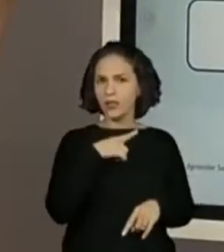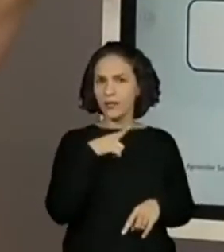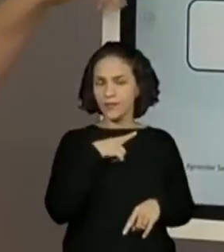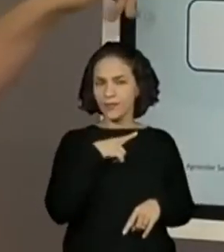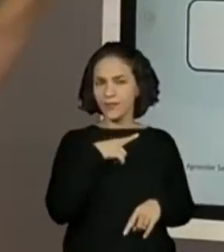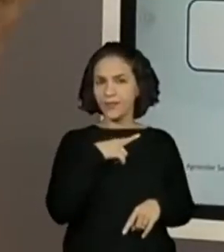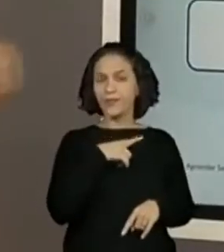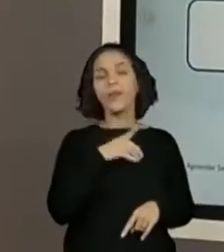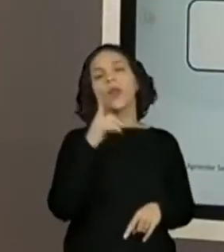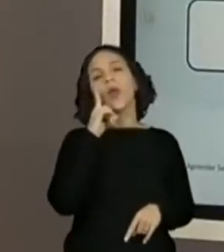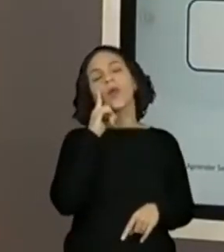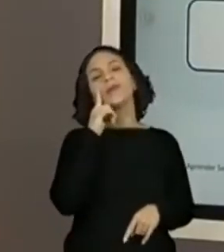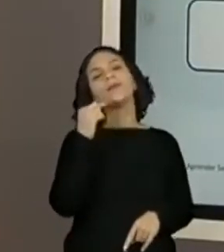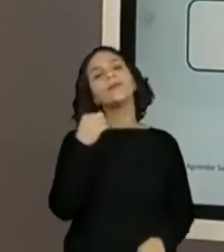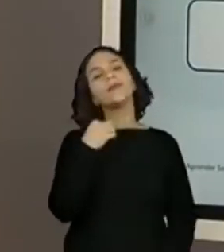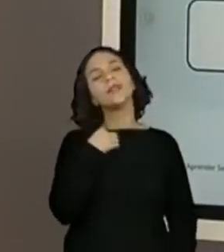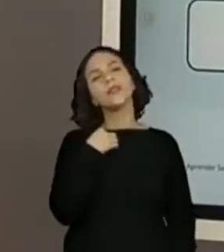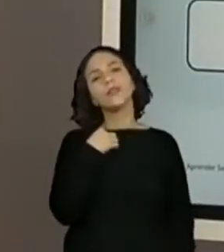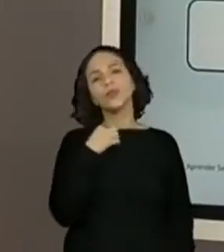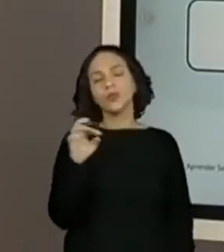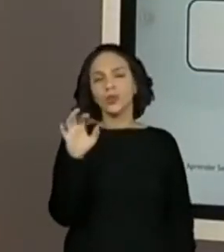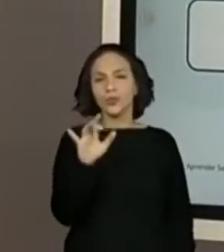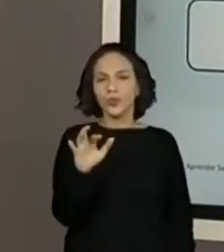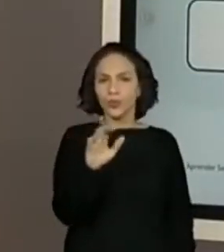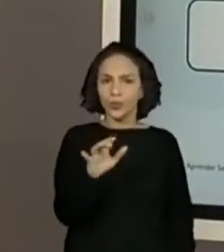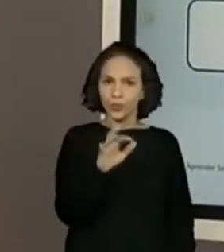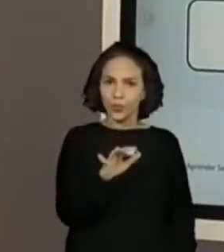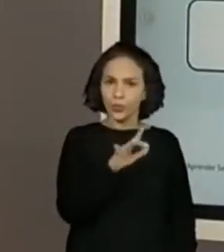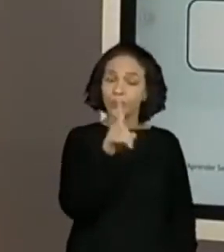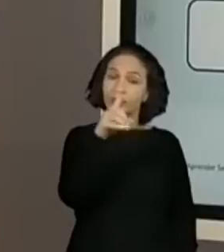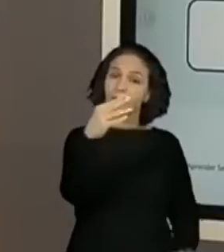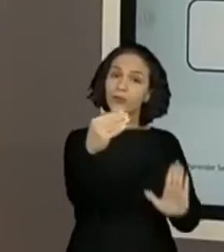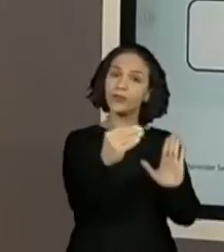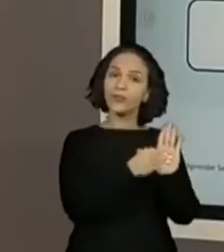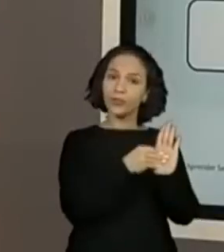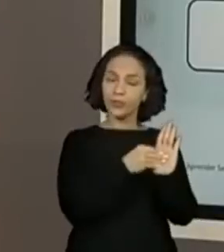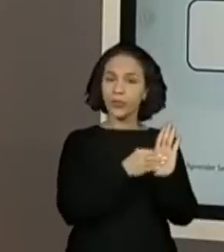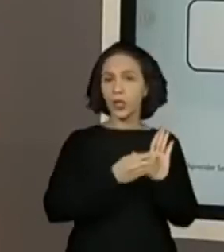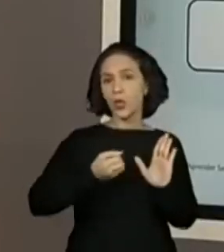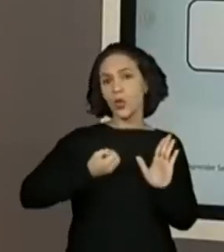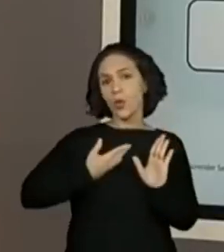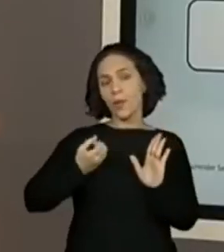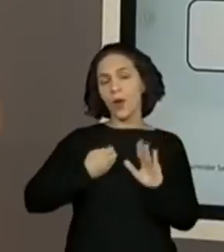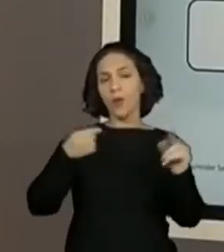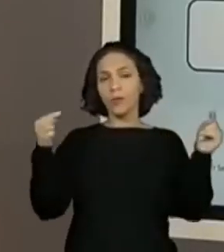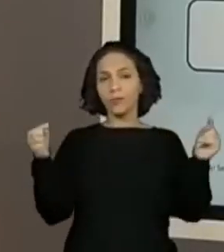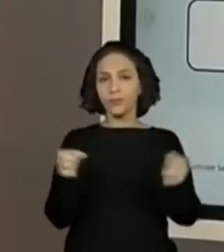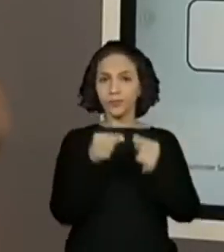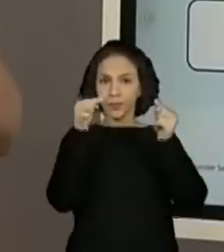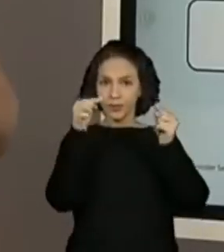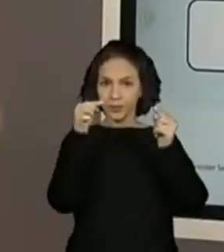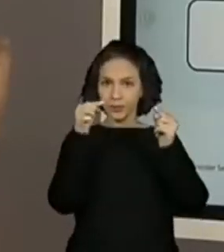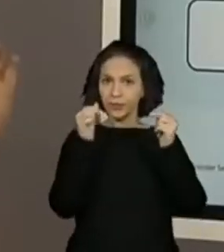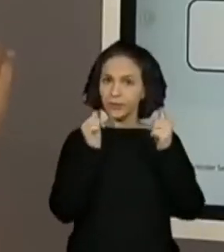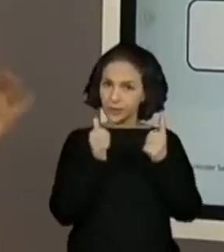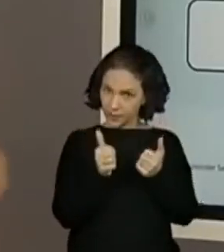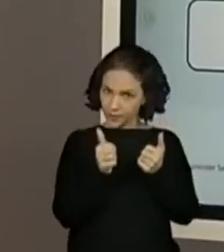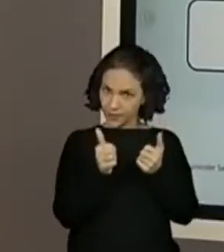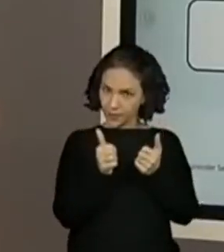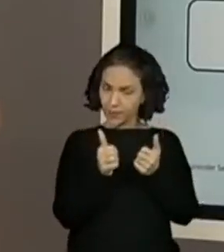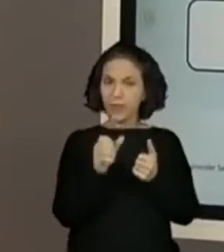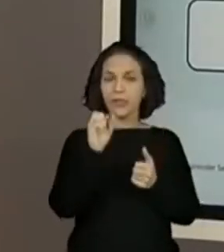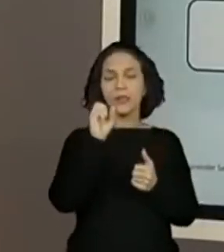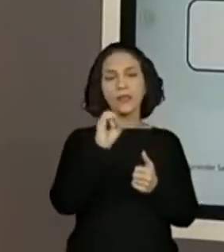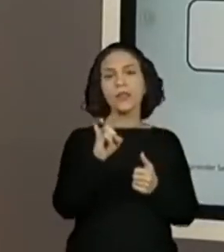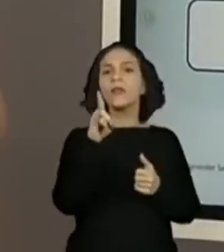então, marcados 10 espaços para vocês colocarem os números que a Pro Juliana vai ditar. Se não tiver,